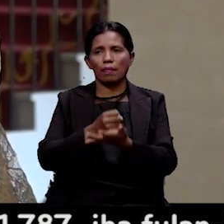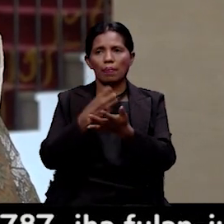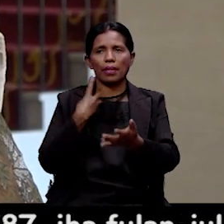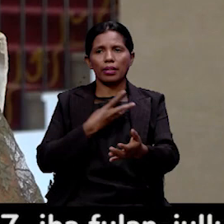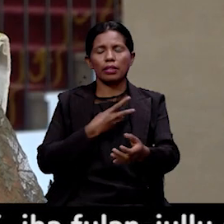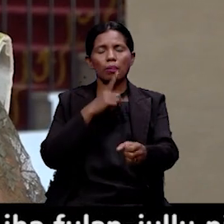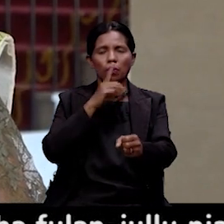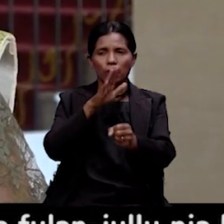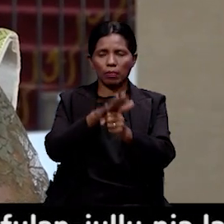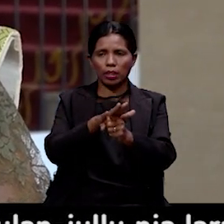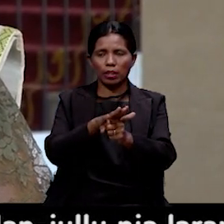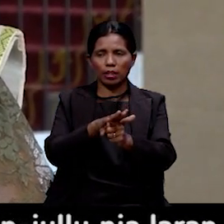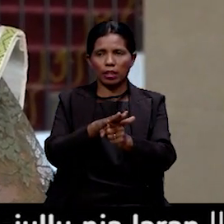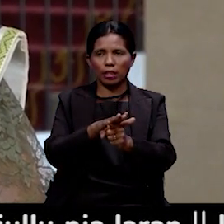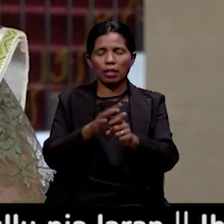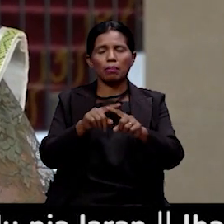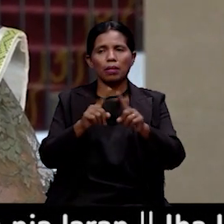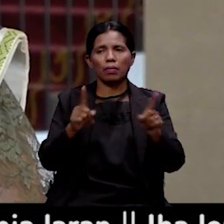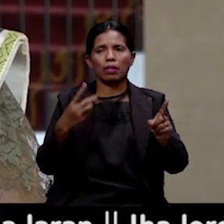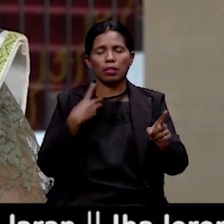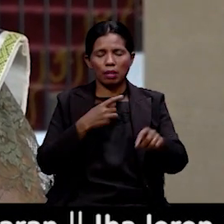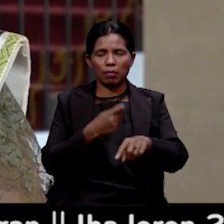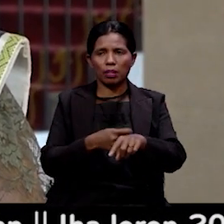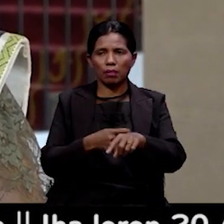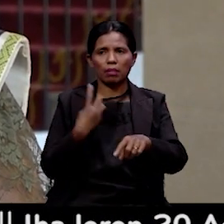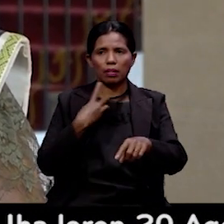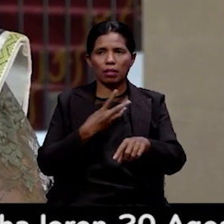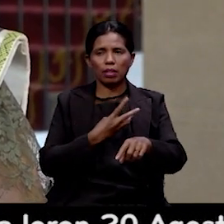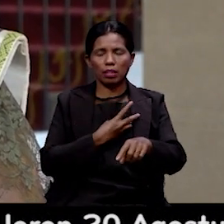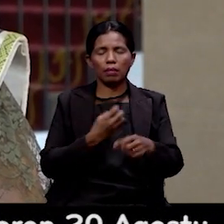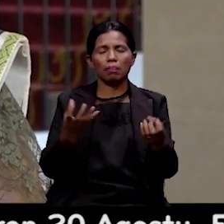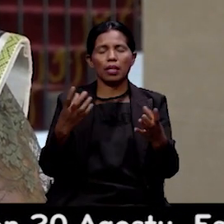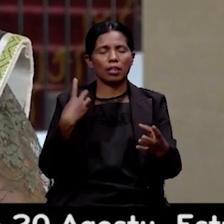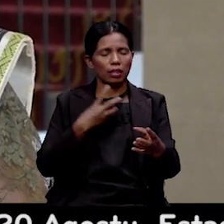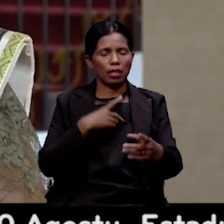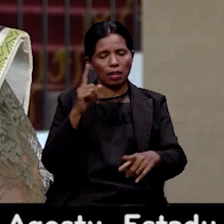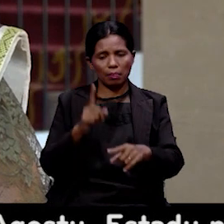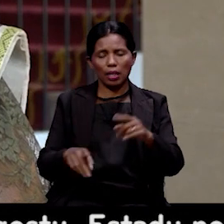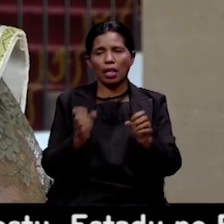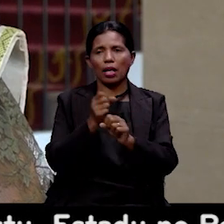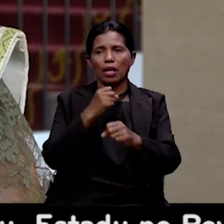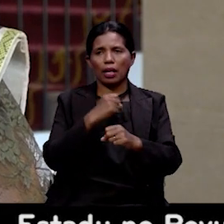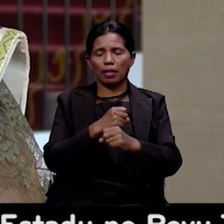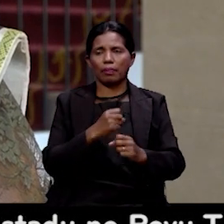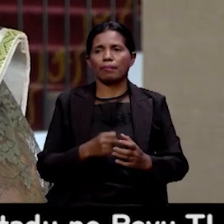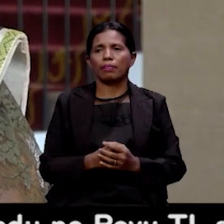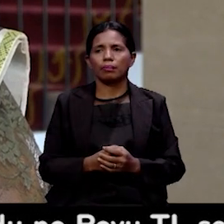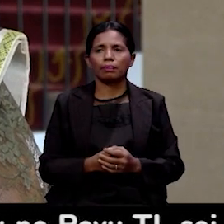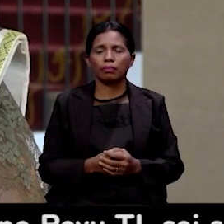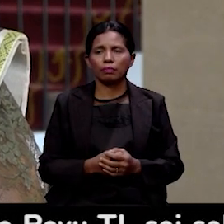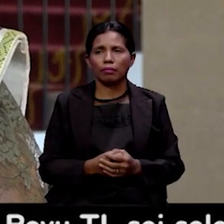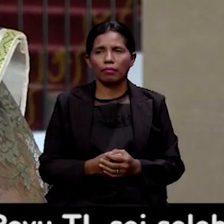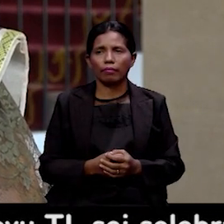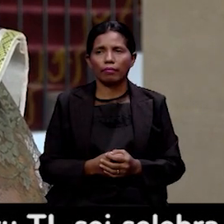buat barak mai be tamba situasang mos halu kon ke buat barak mos ita level halu i hau buat barak maka